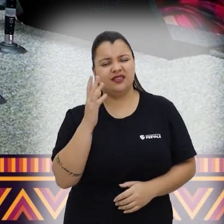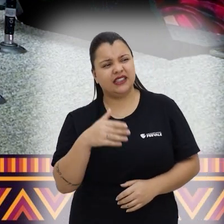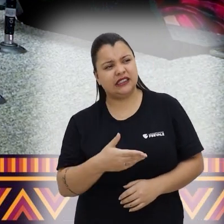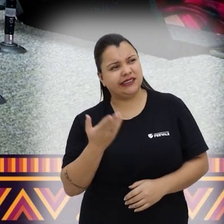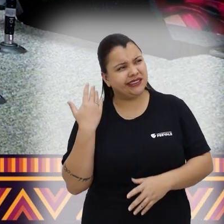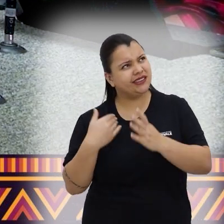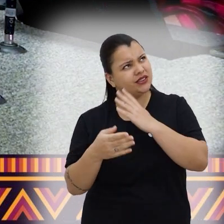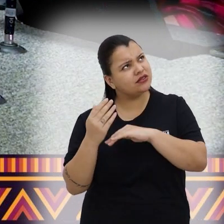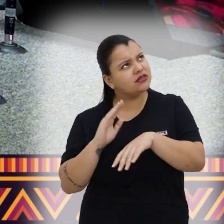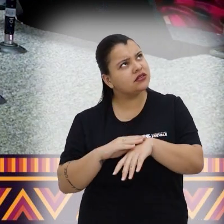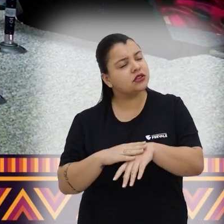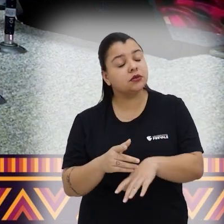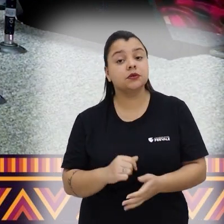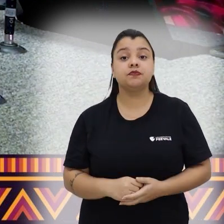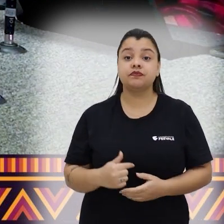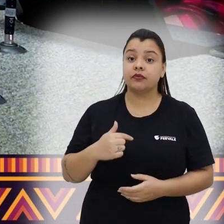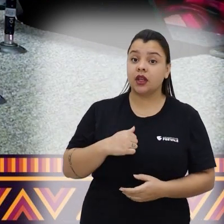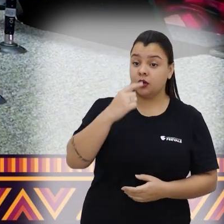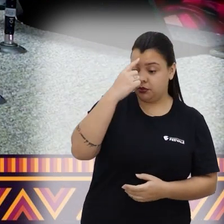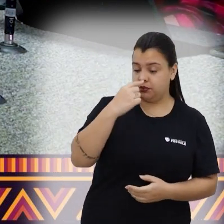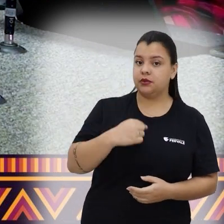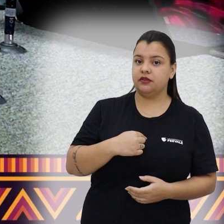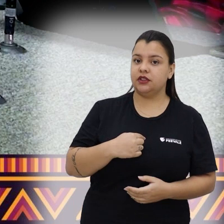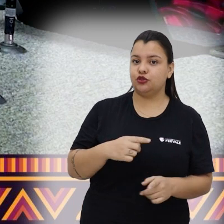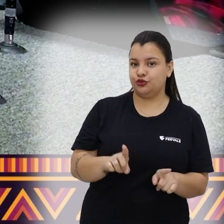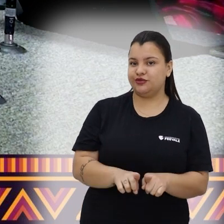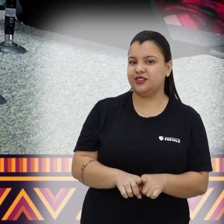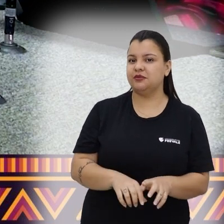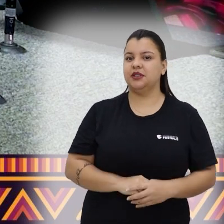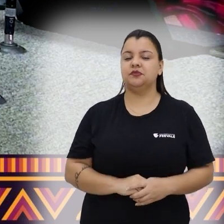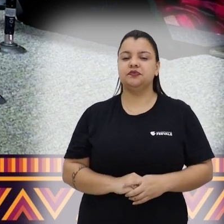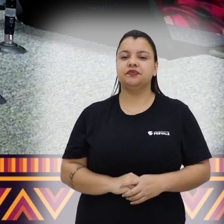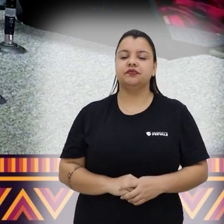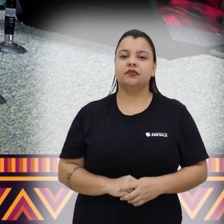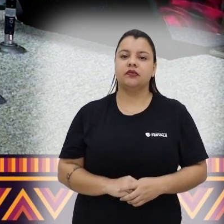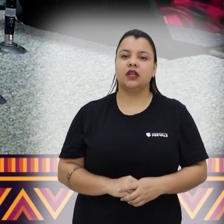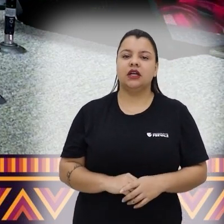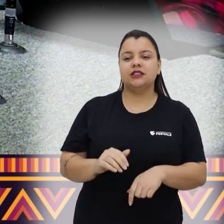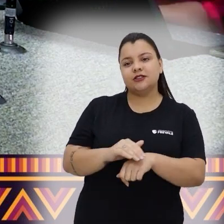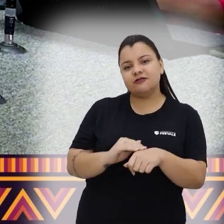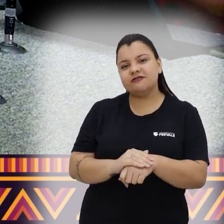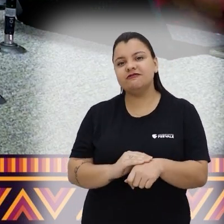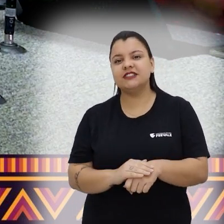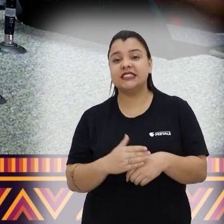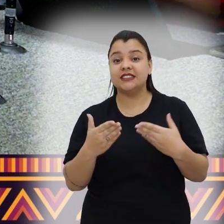outro momento, né? Eu me vejo nessa situação muito, assim, né? As conversas